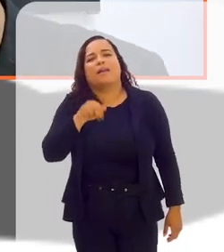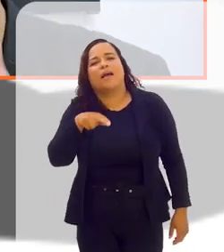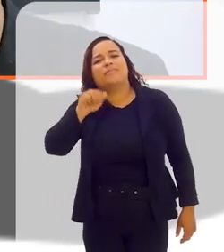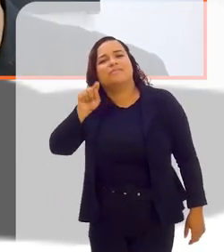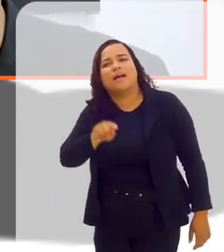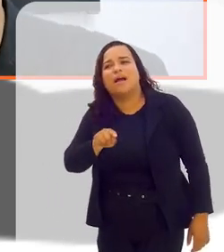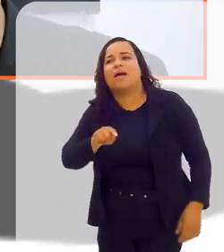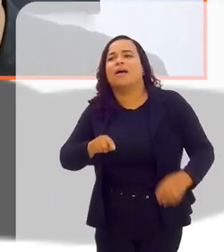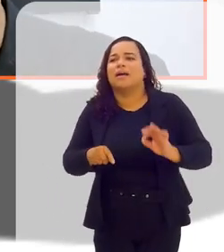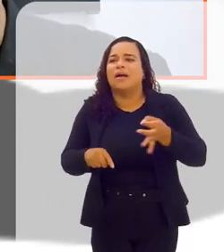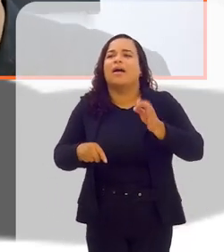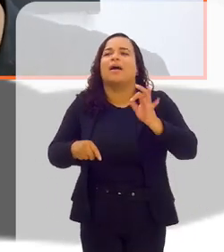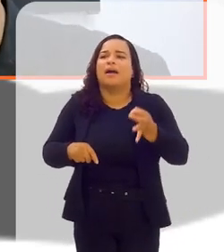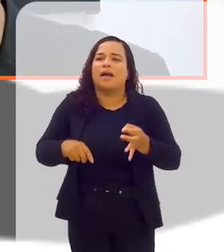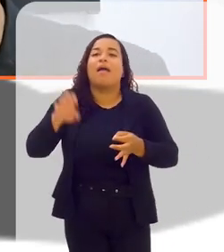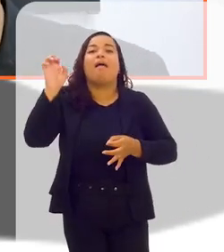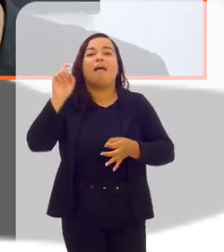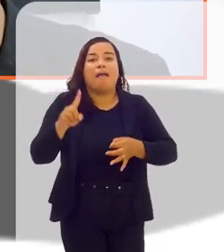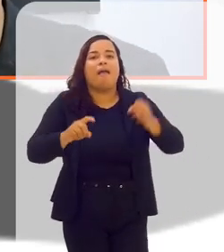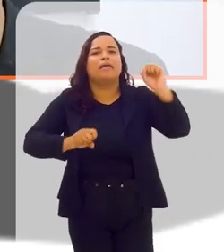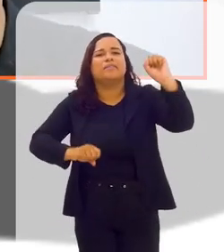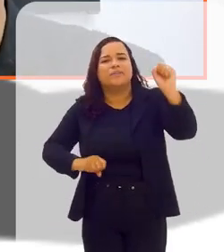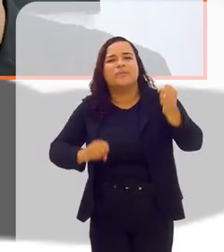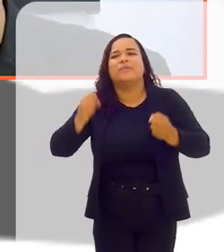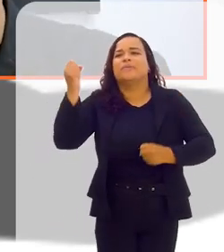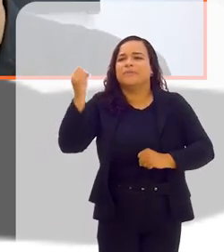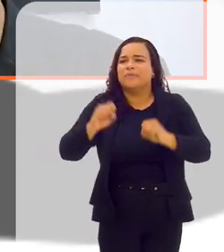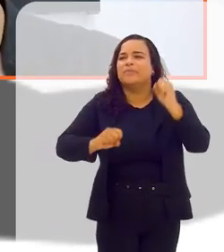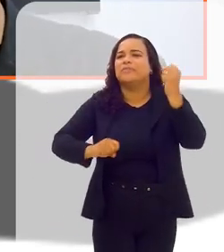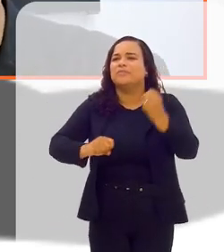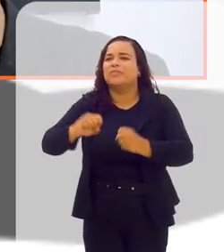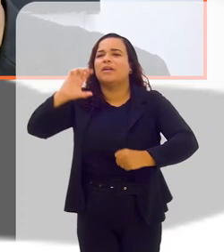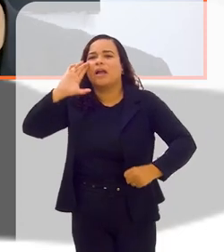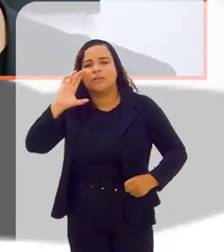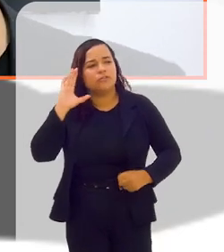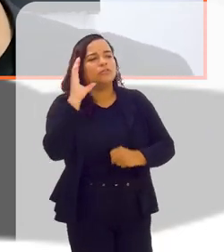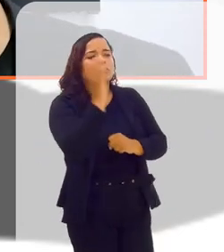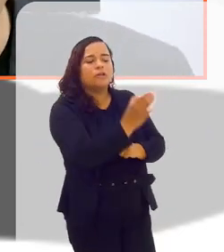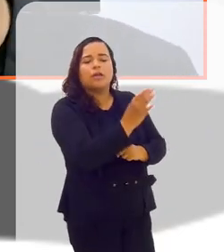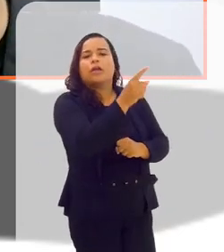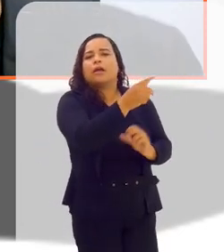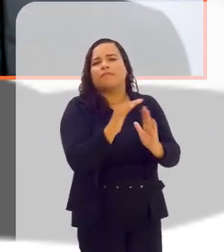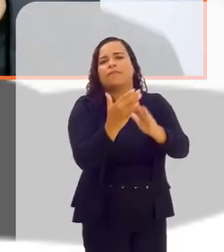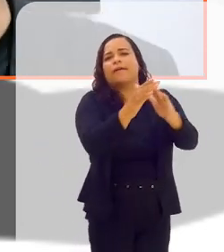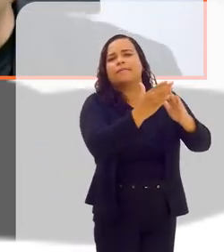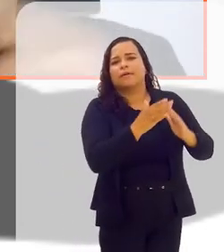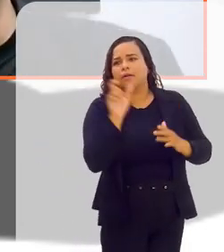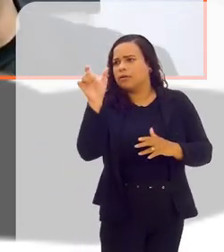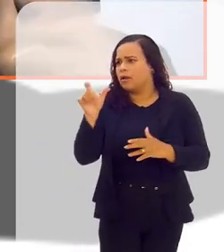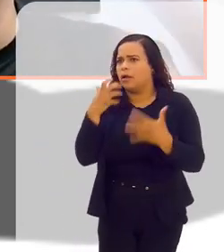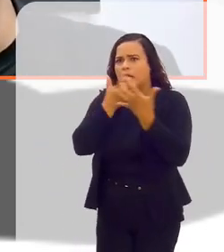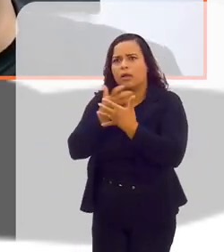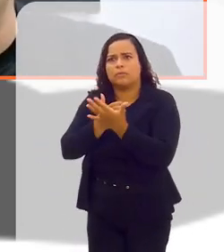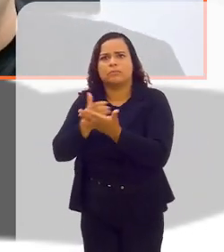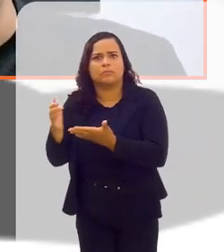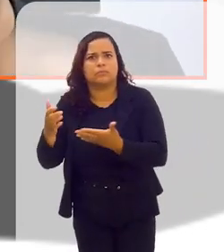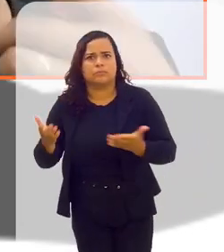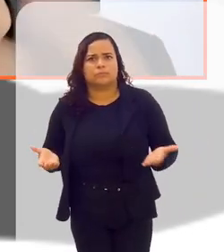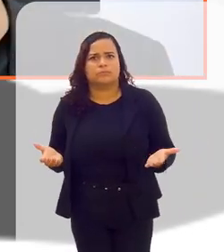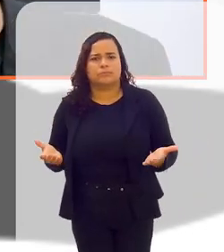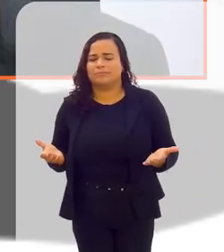falar, da indústria, direto para a favela. E aí ele pegou e começou a cantar a